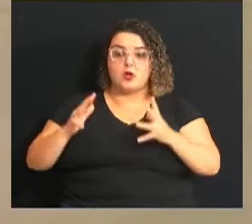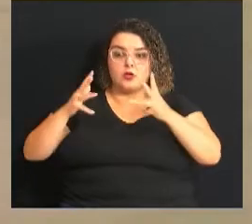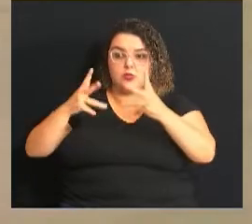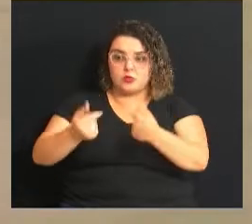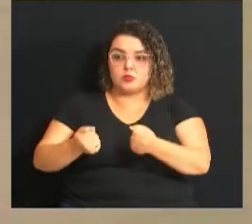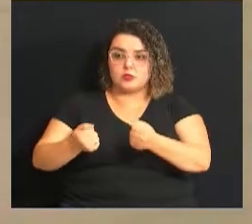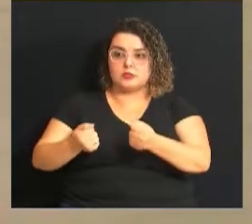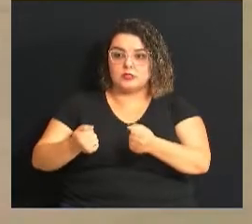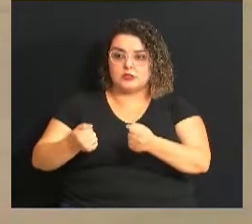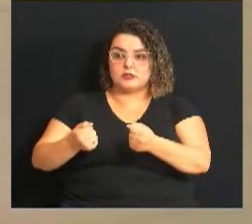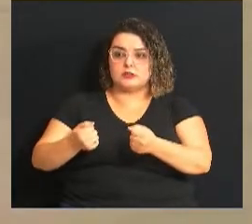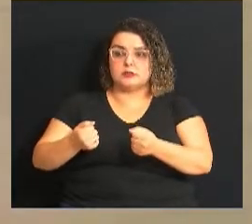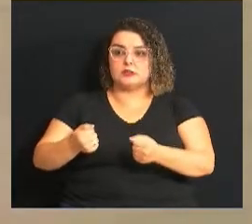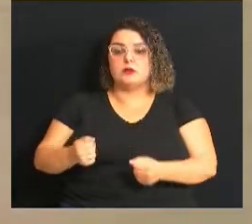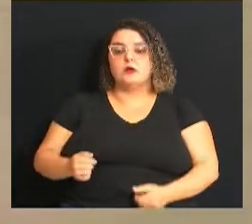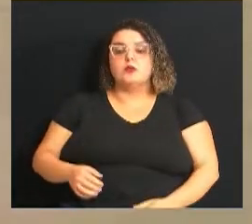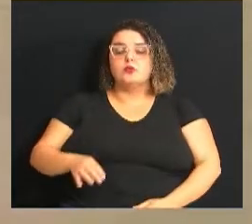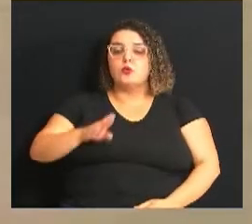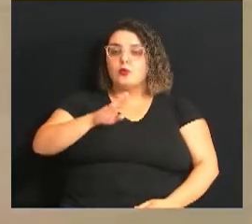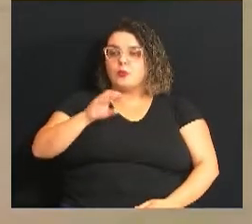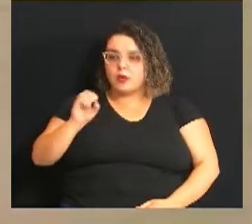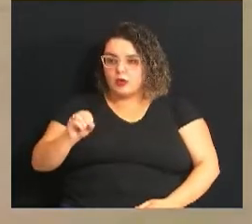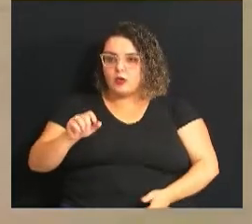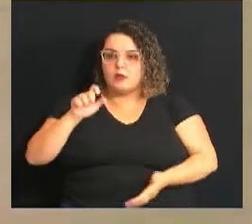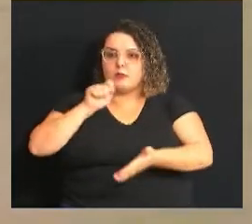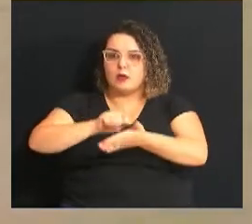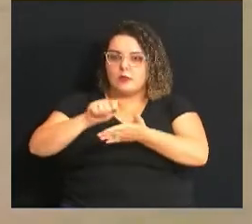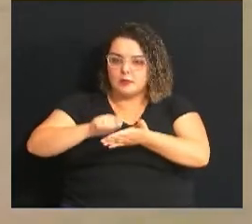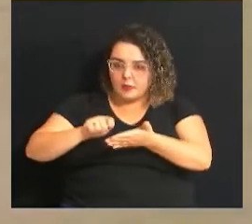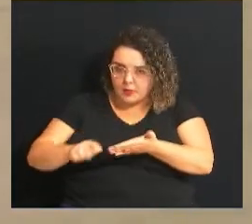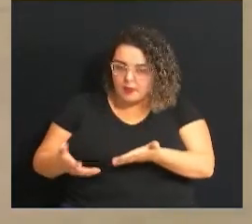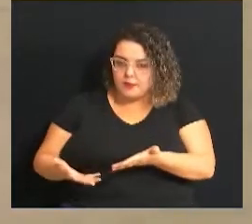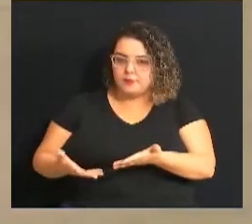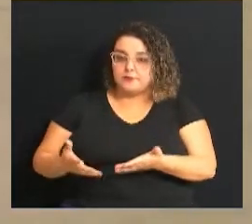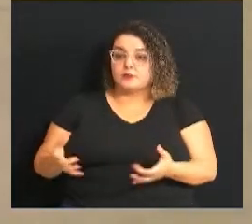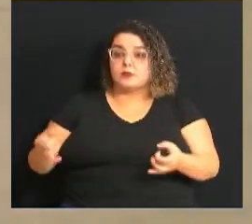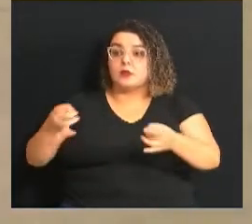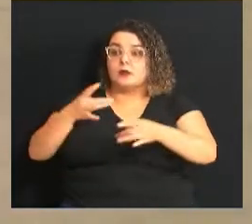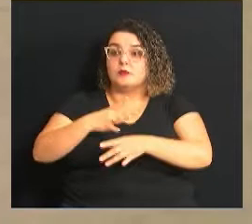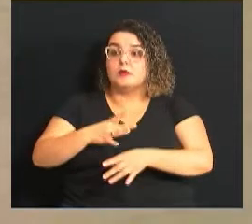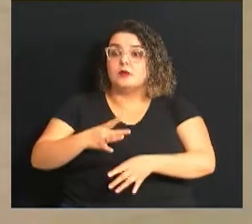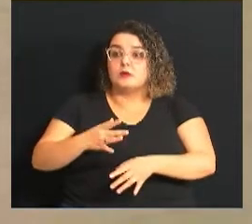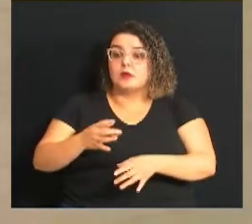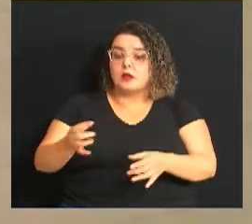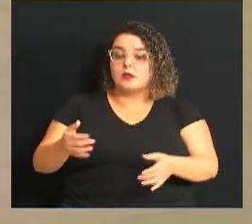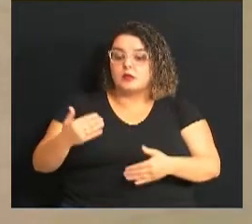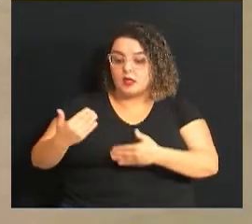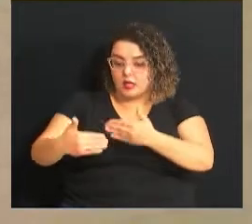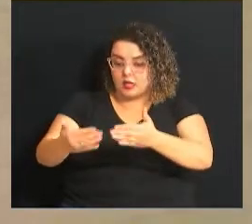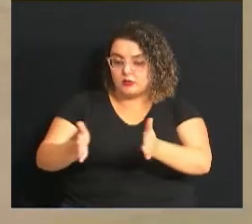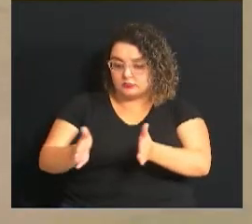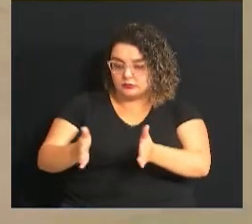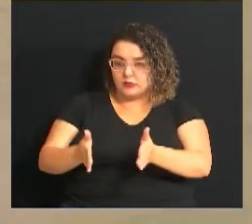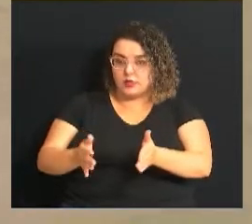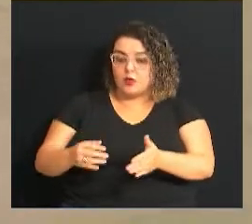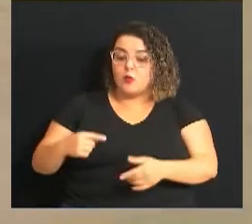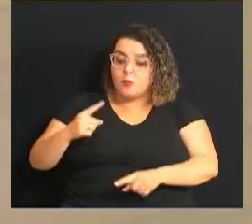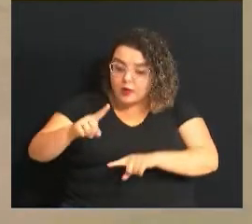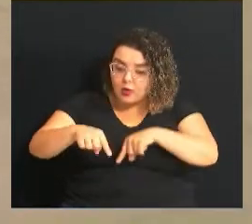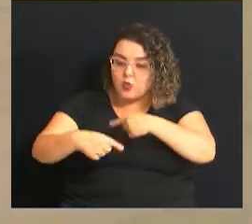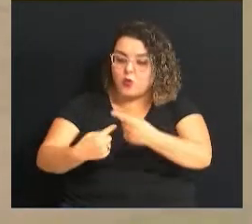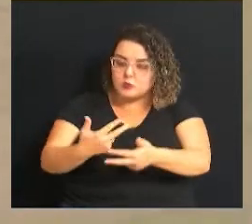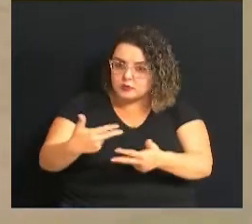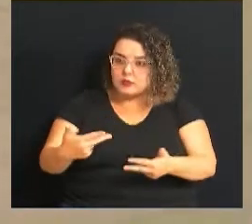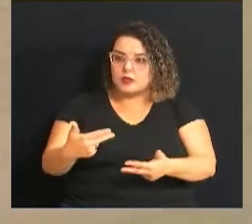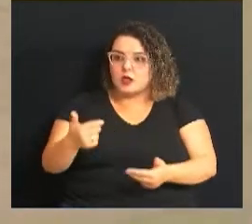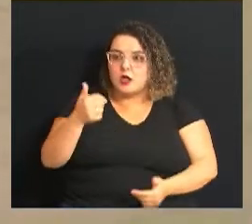a elaboração do boletim de ocorrências. Terminado esse processo, vem uma parte muito importante. A mulher que faz o